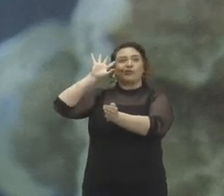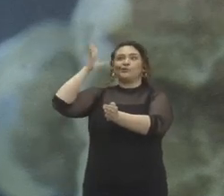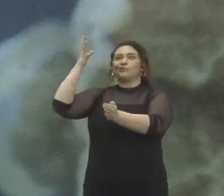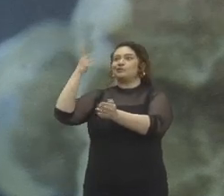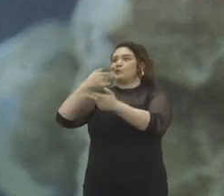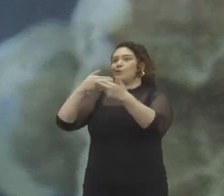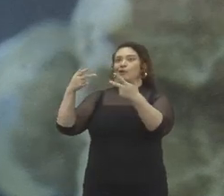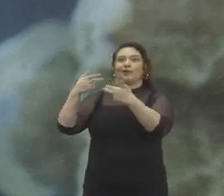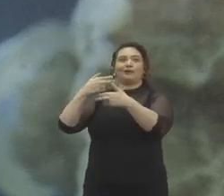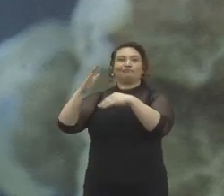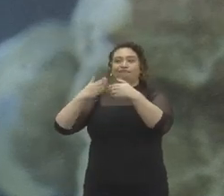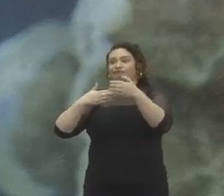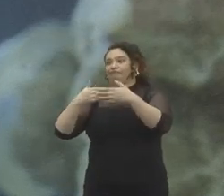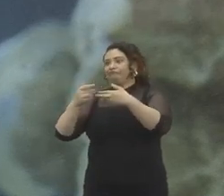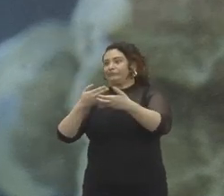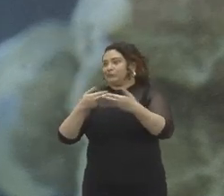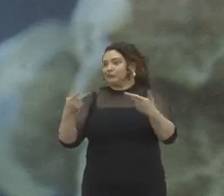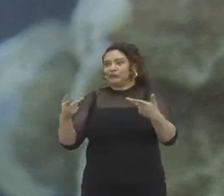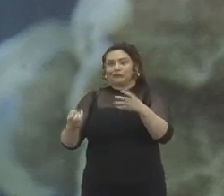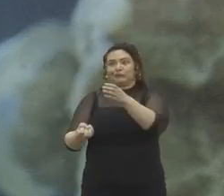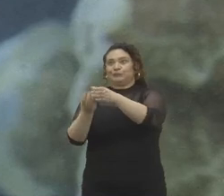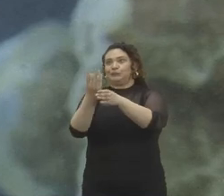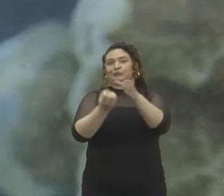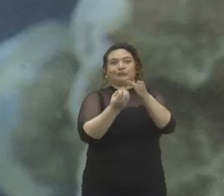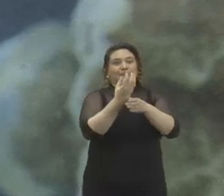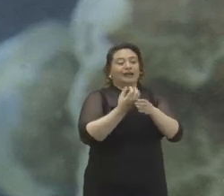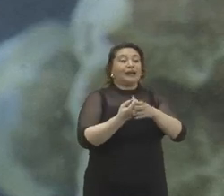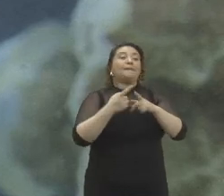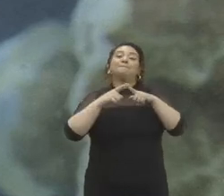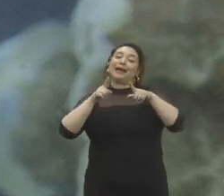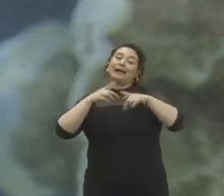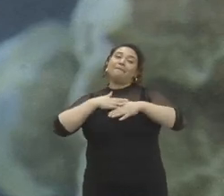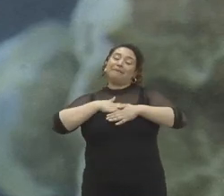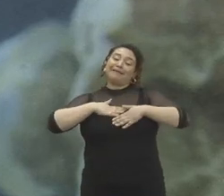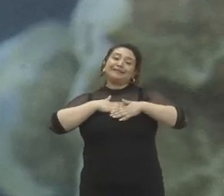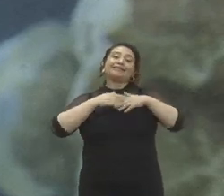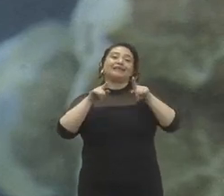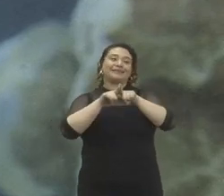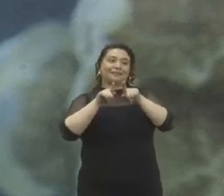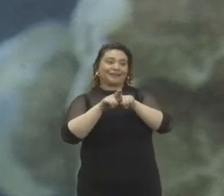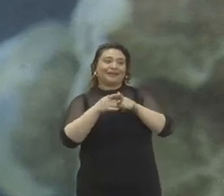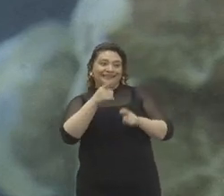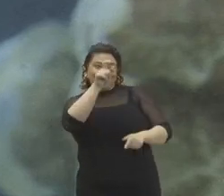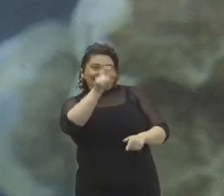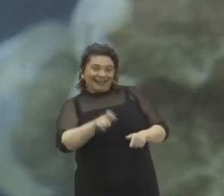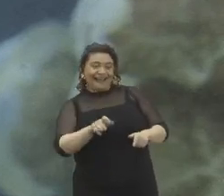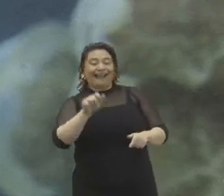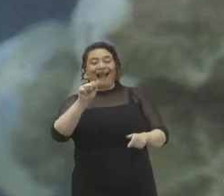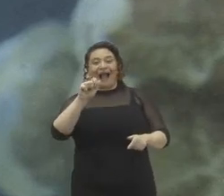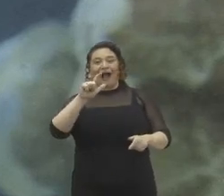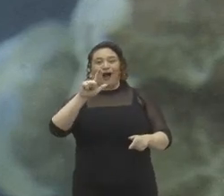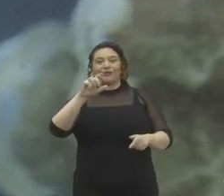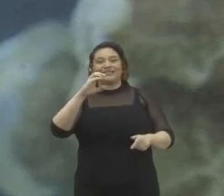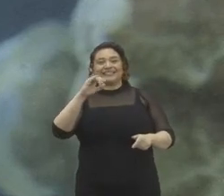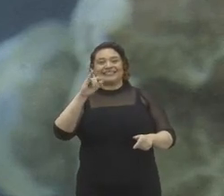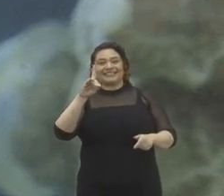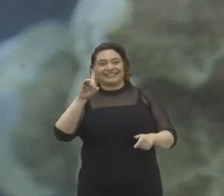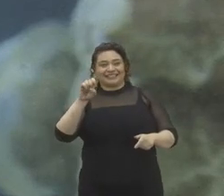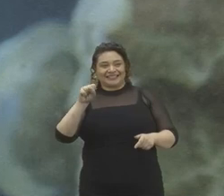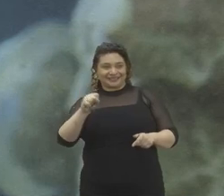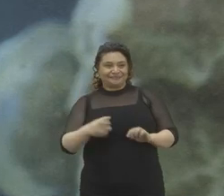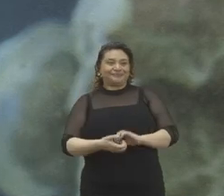incertezas surpresas mas de maneira geral muito prazer né a sides tá bom querido e e